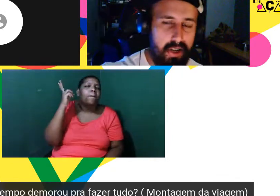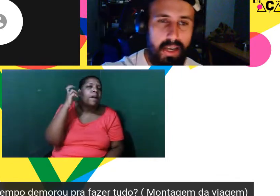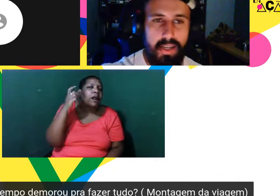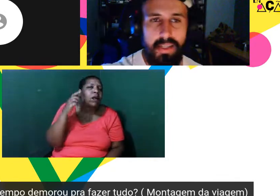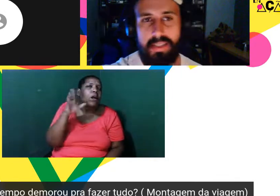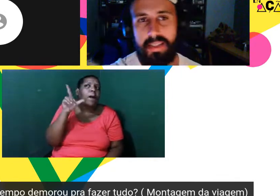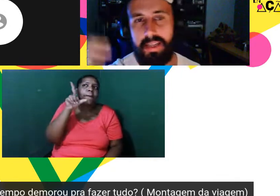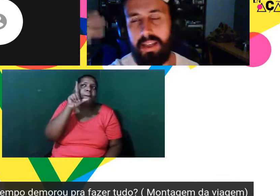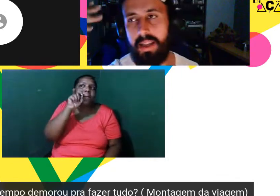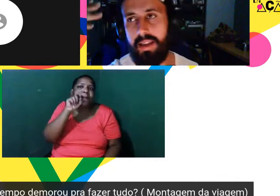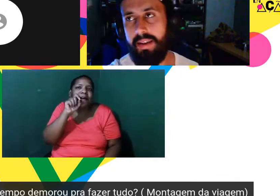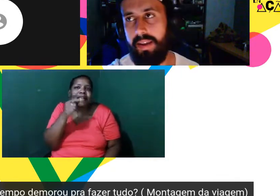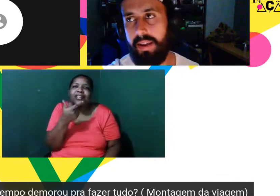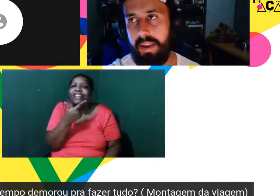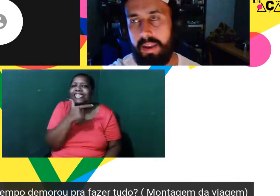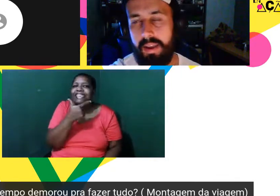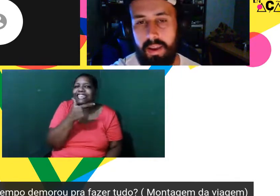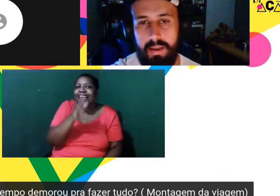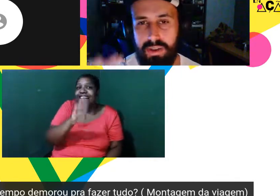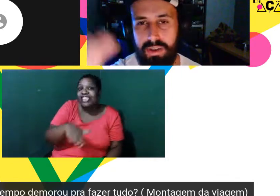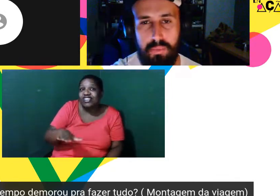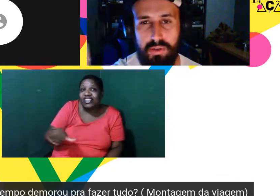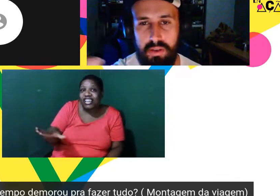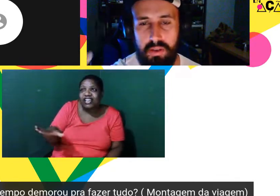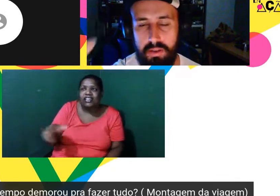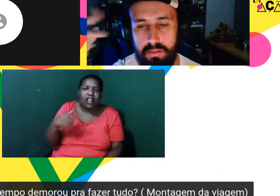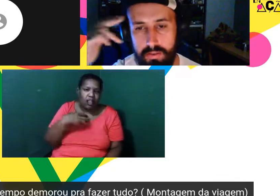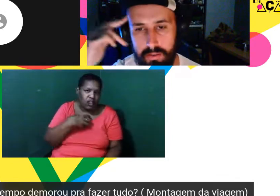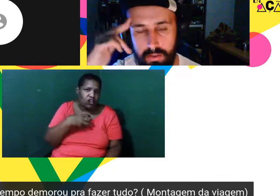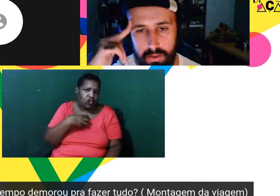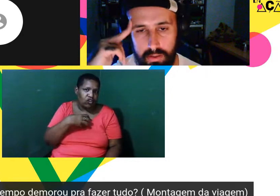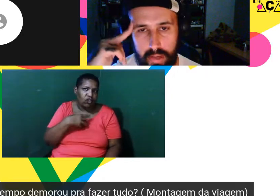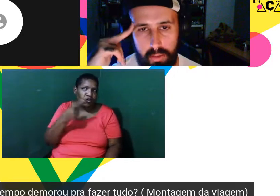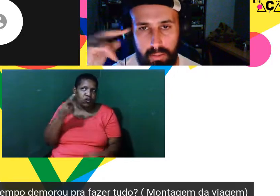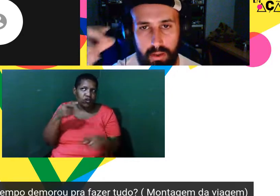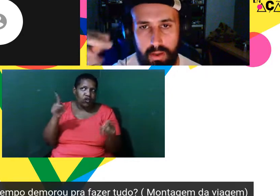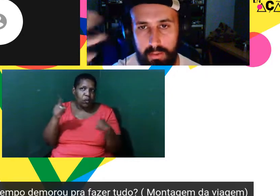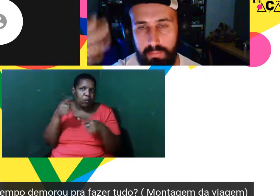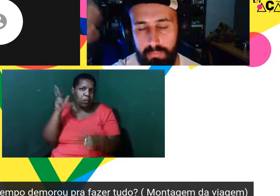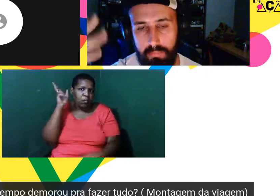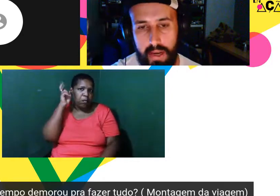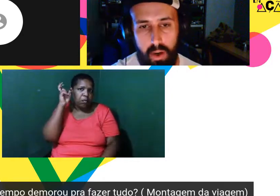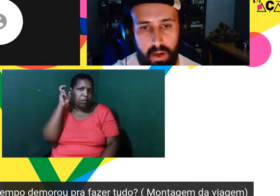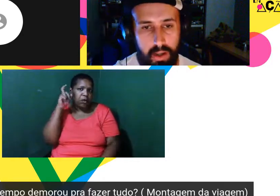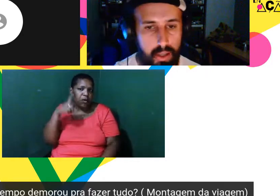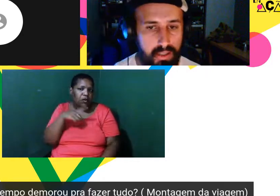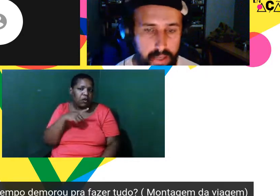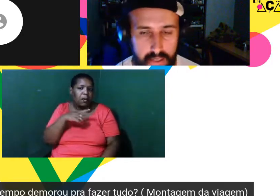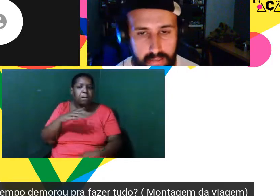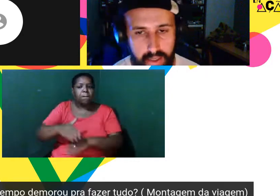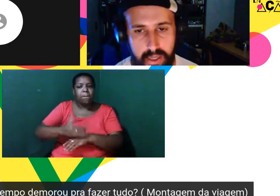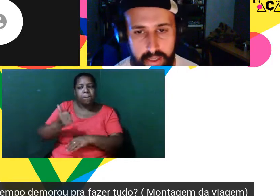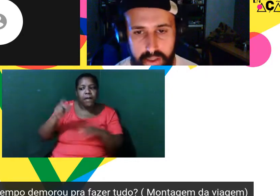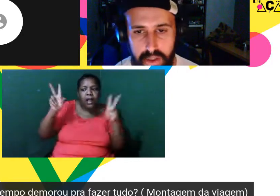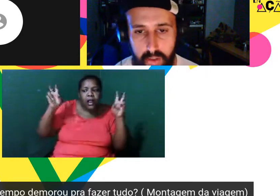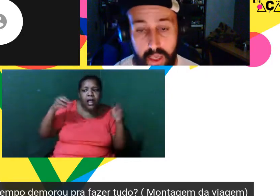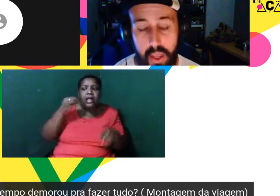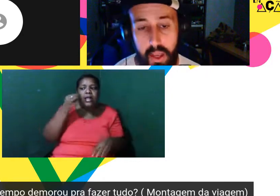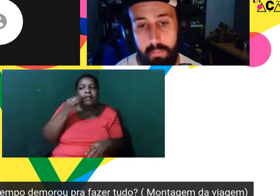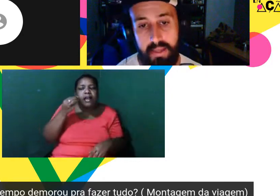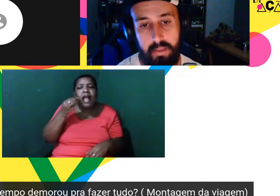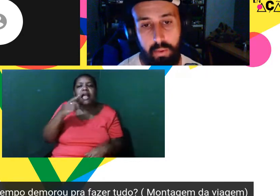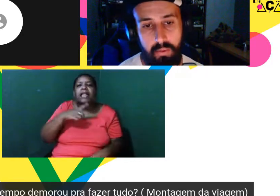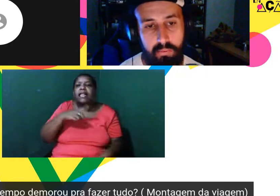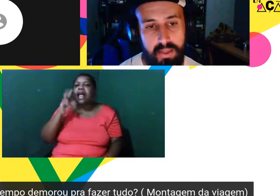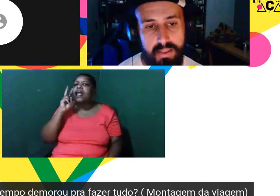risada de criança é esse tipo de barulho que melhora a experiência para quem está